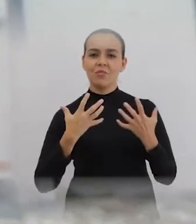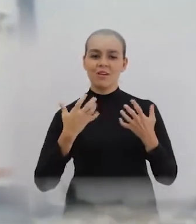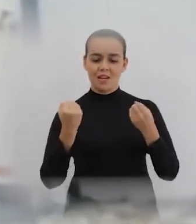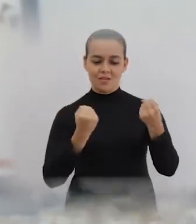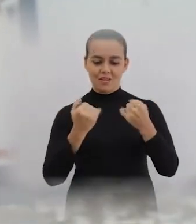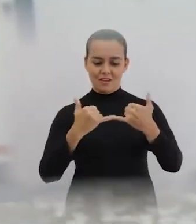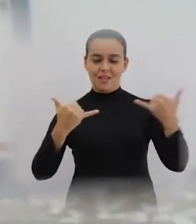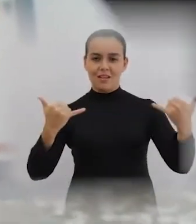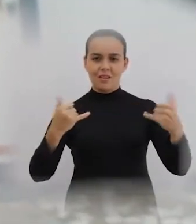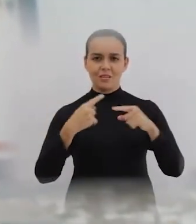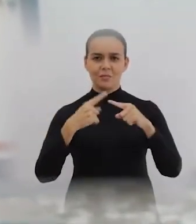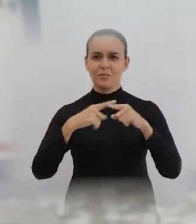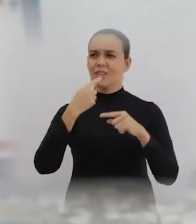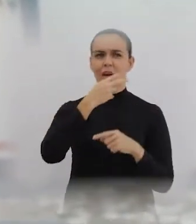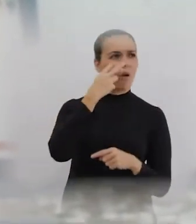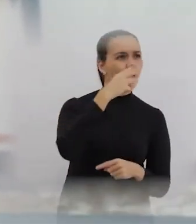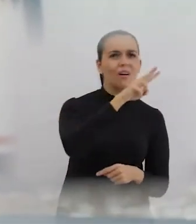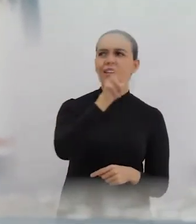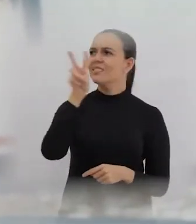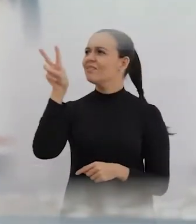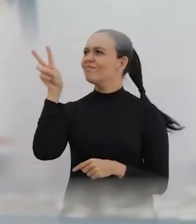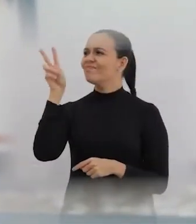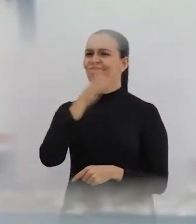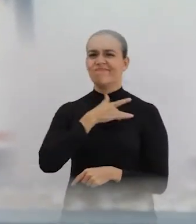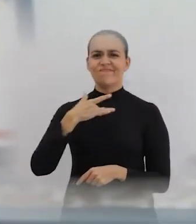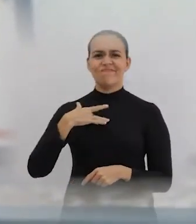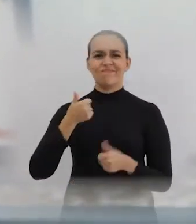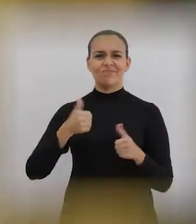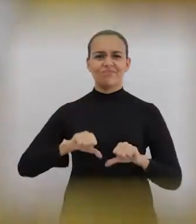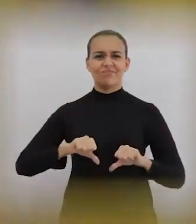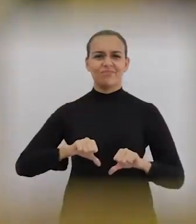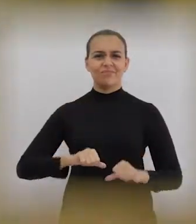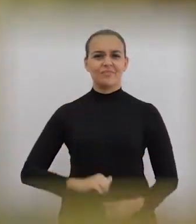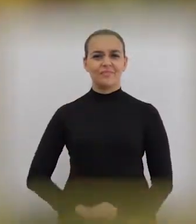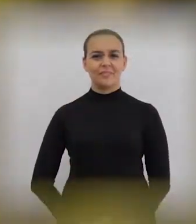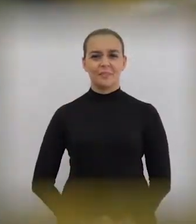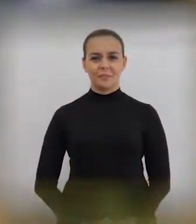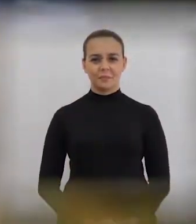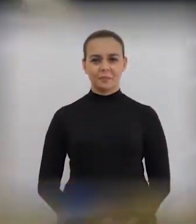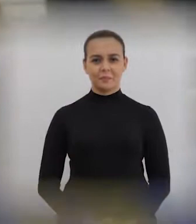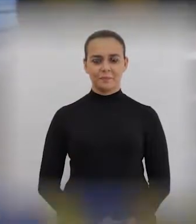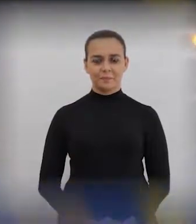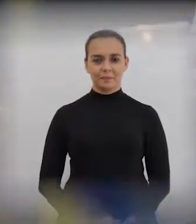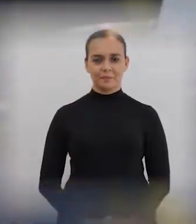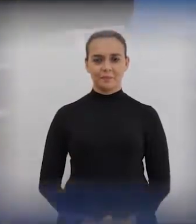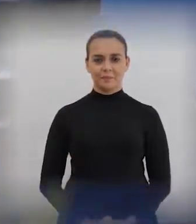carros serem assim, porque olha em volta, isso aqui está fazendo mal para a saúde da gente.